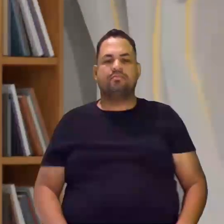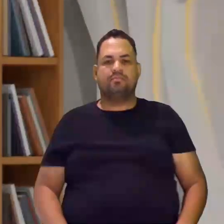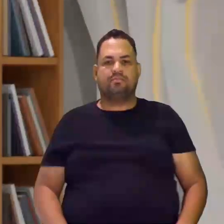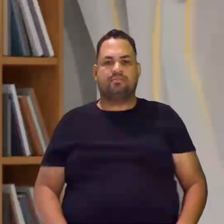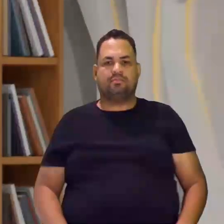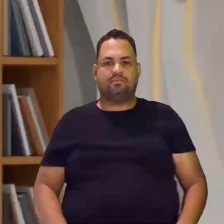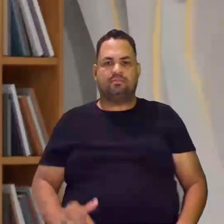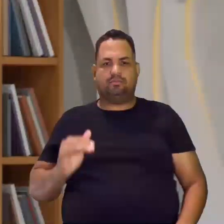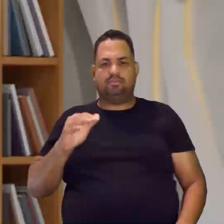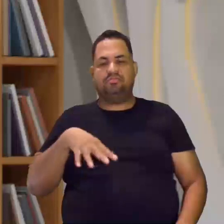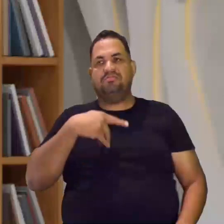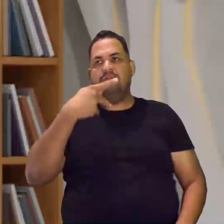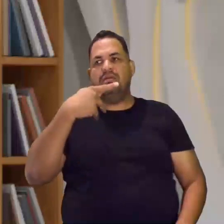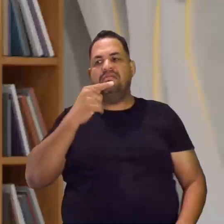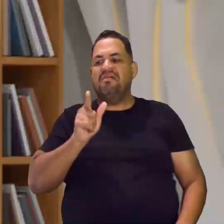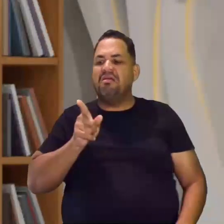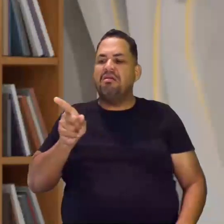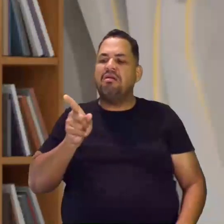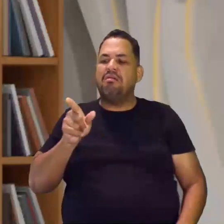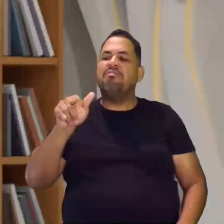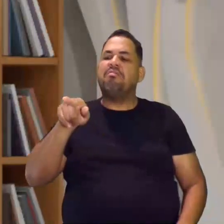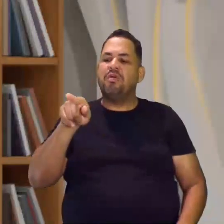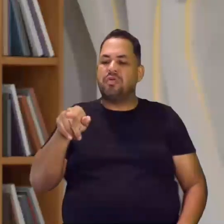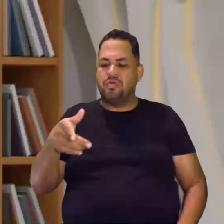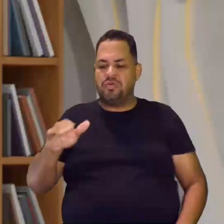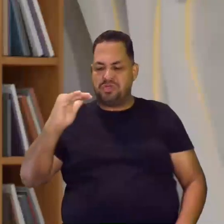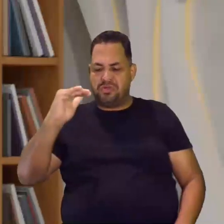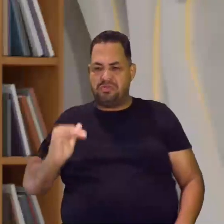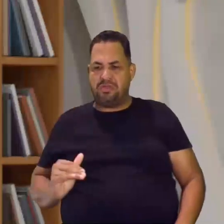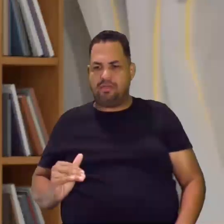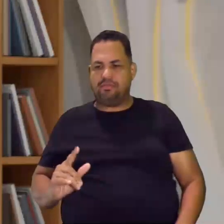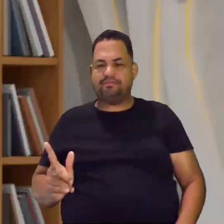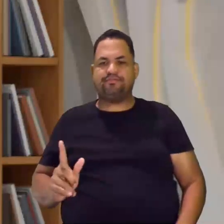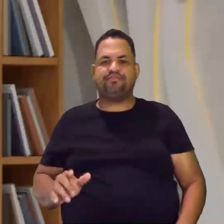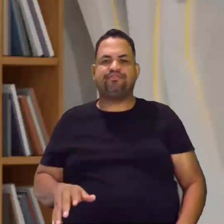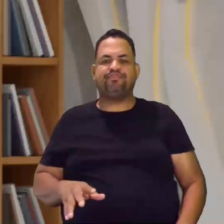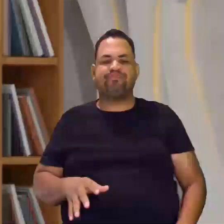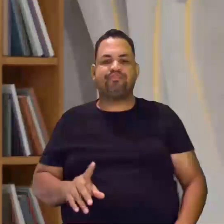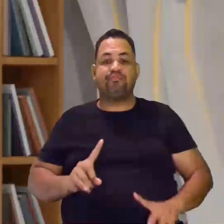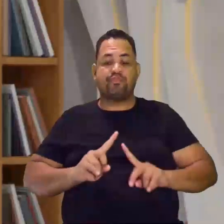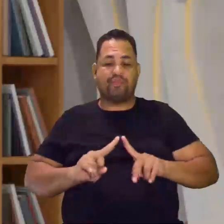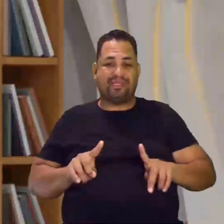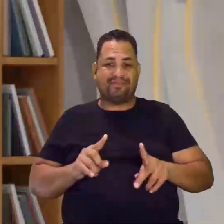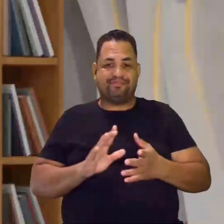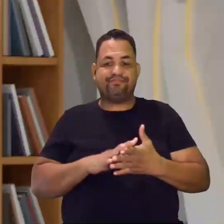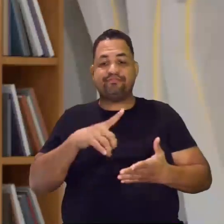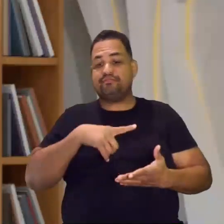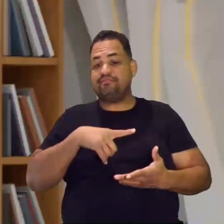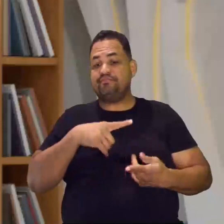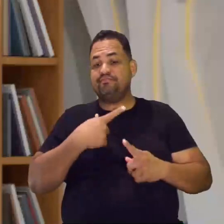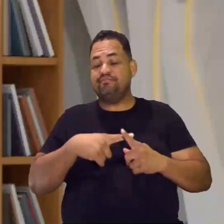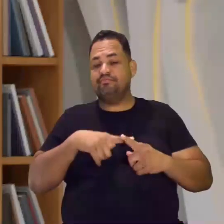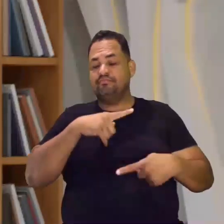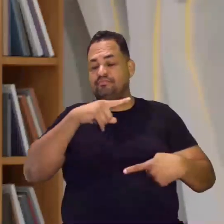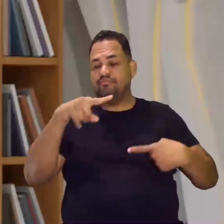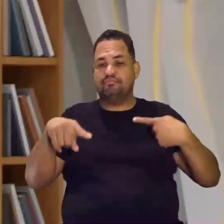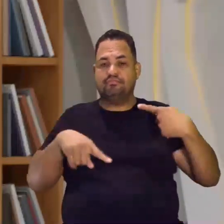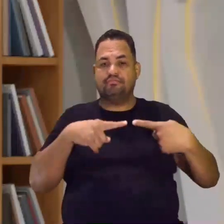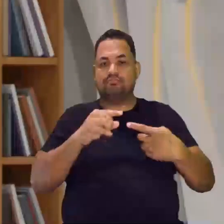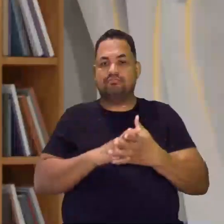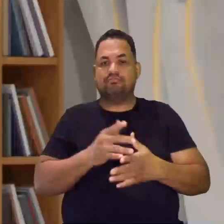Inferiorizou o discurso dizendo que o outro é inferior só por conta de interesses,